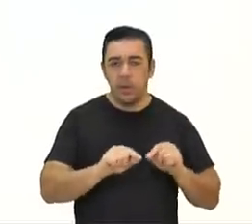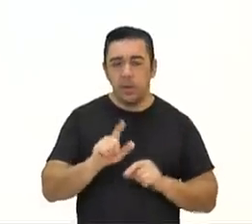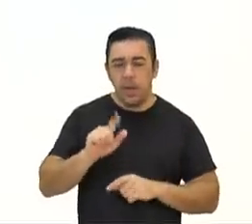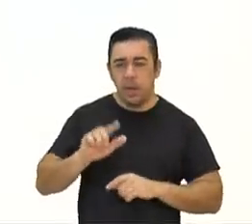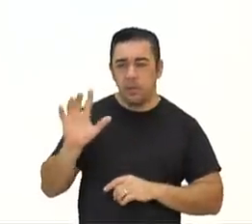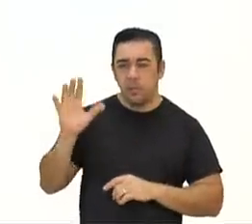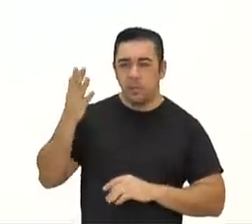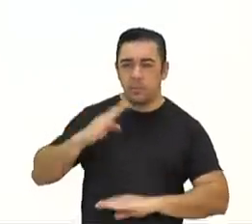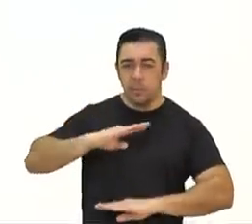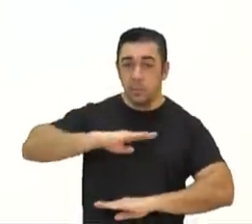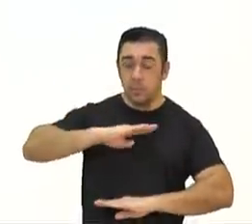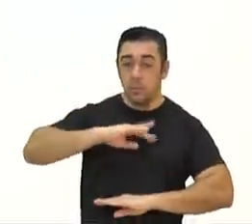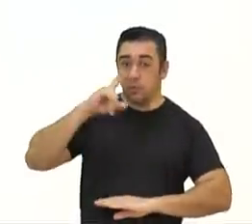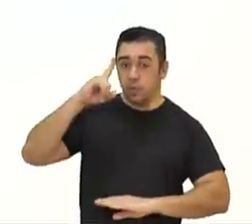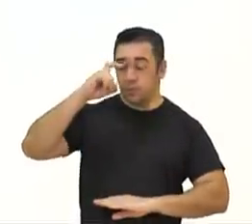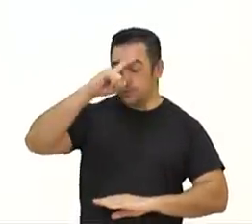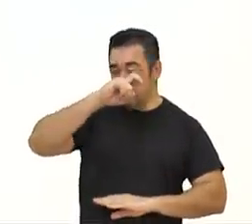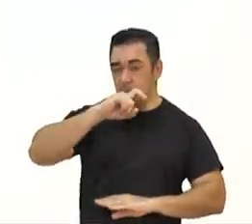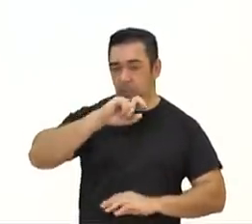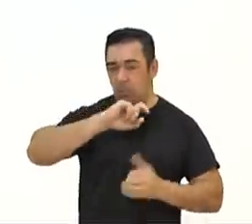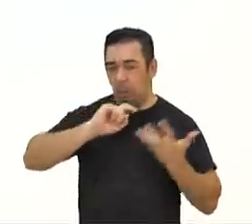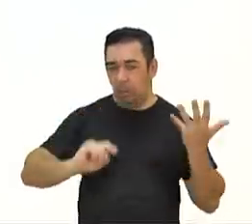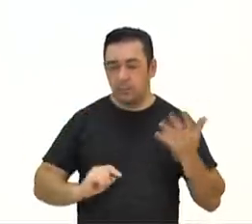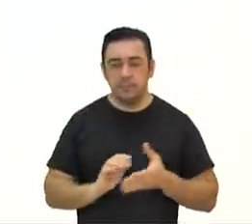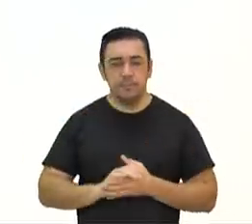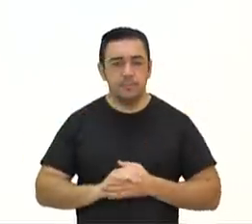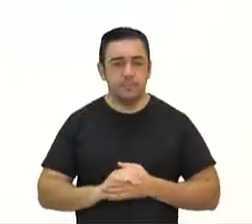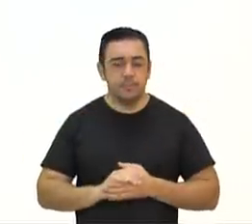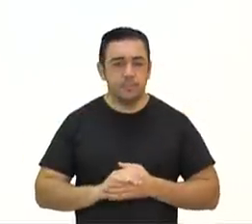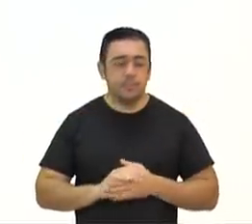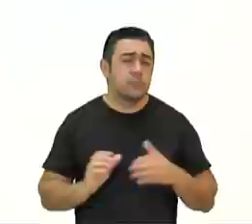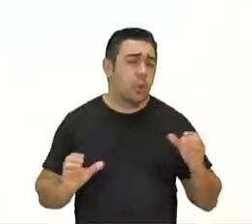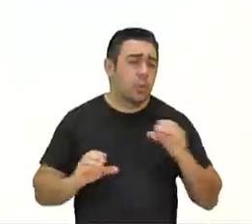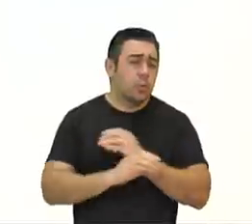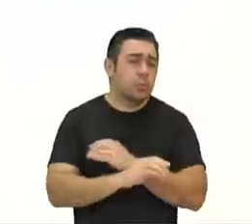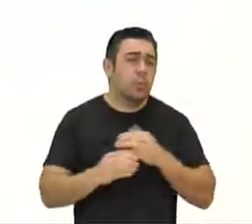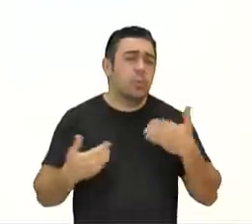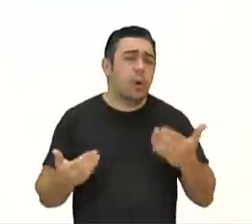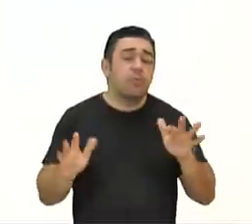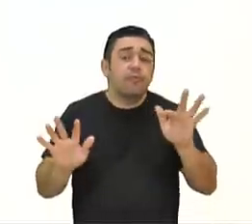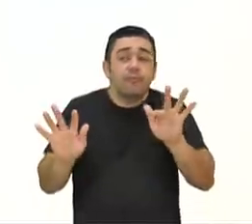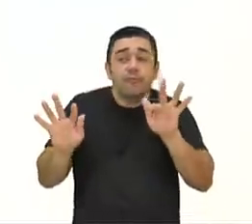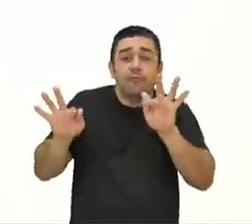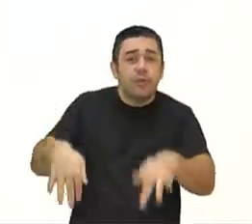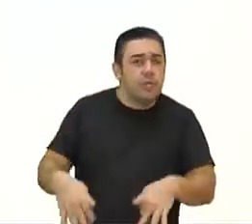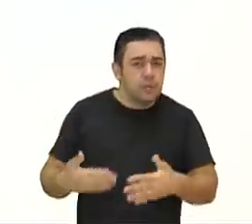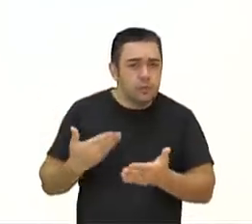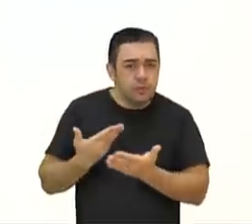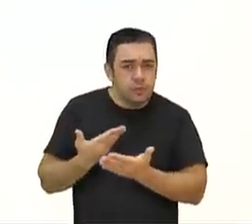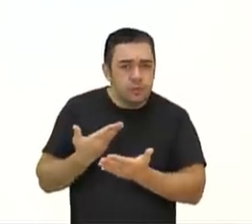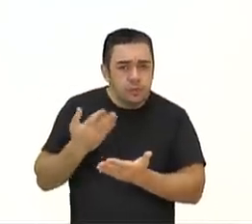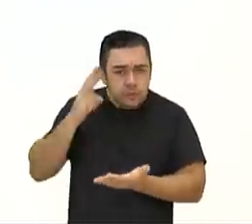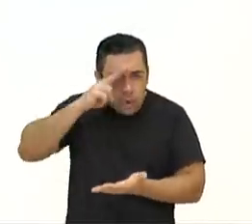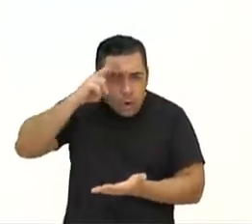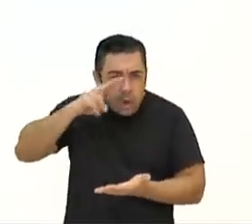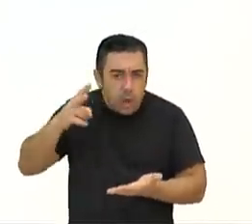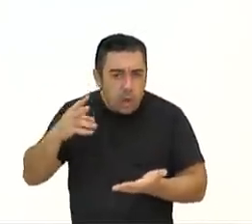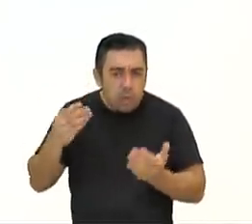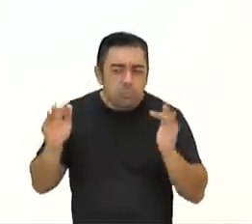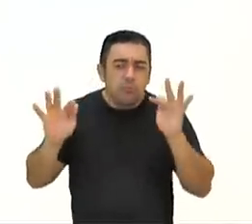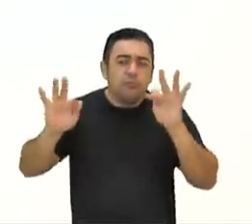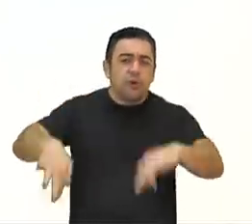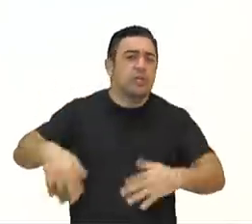situação complicada, etc. Conclusão, qual foi o desfecho? Como termina a história? Né? Então,